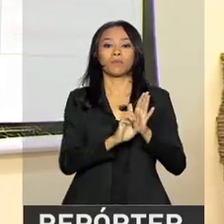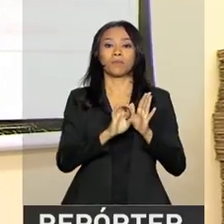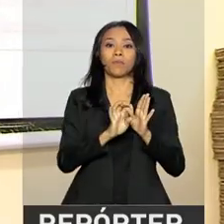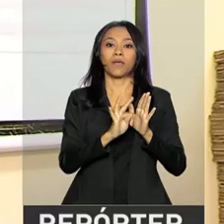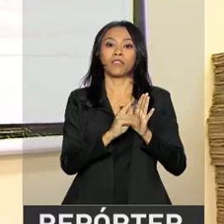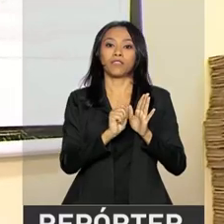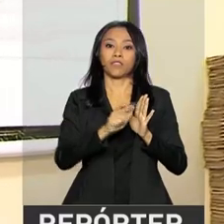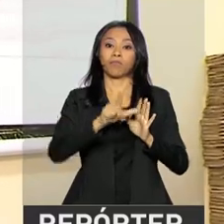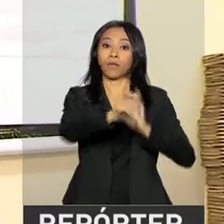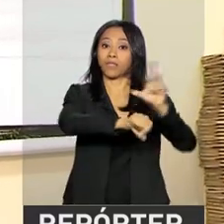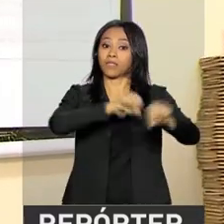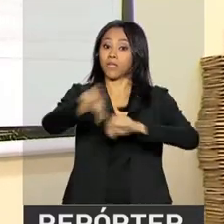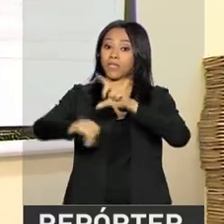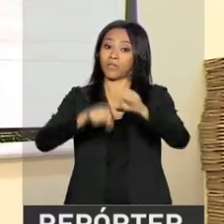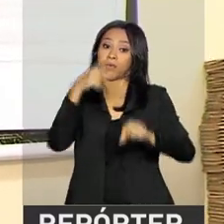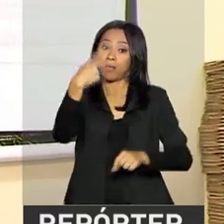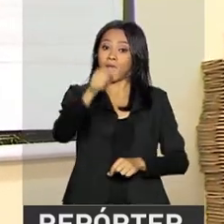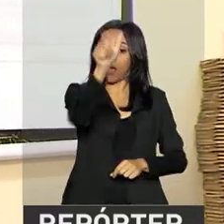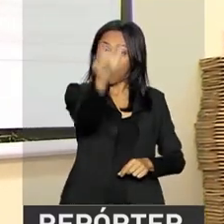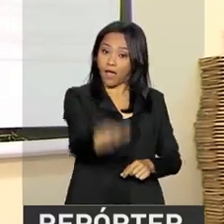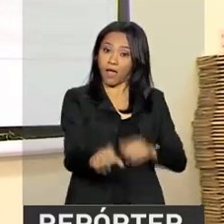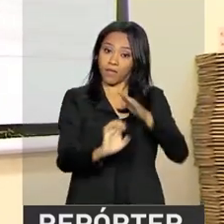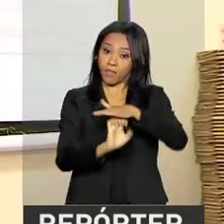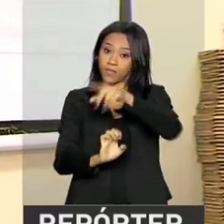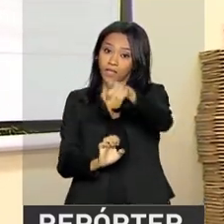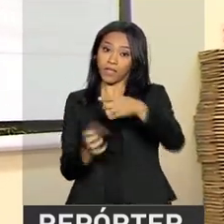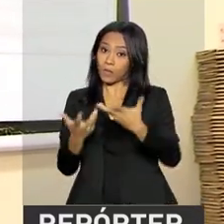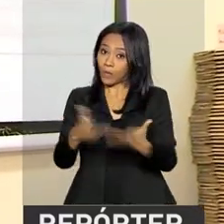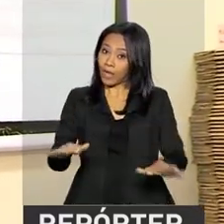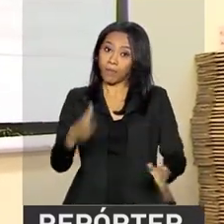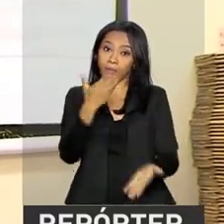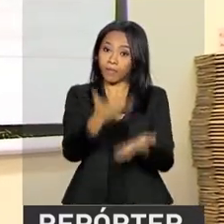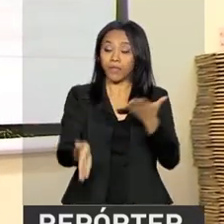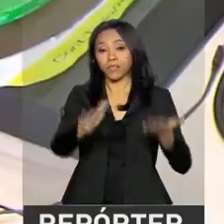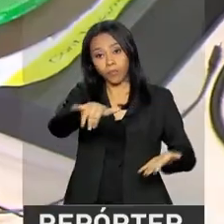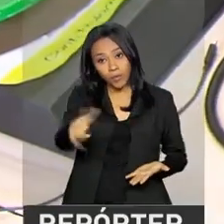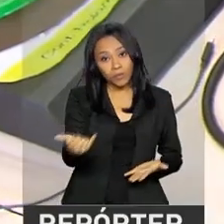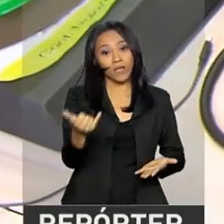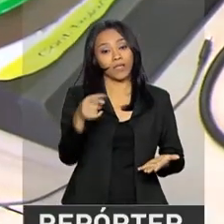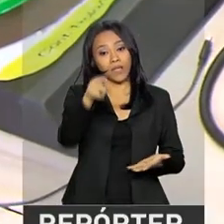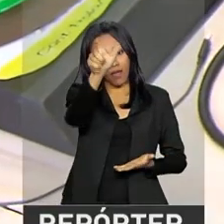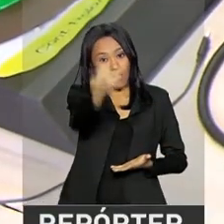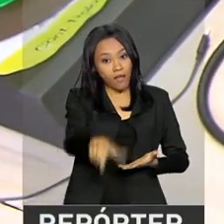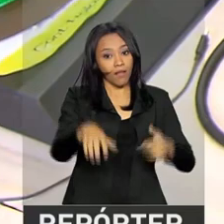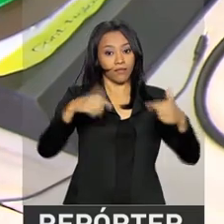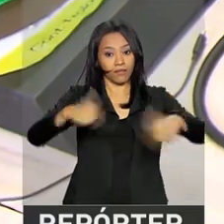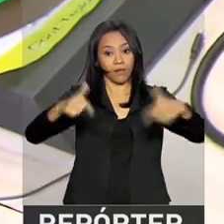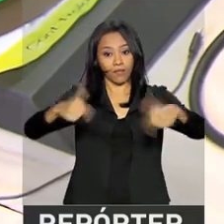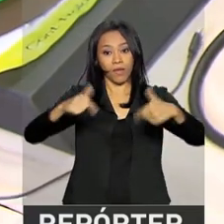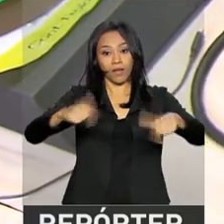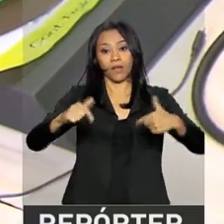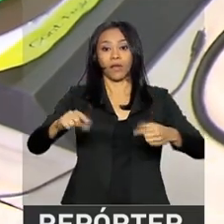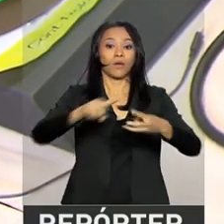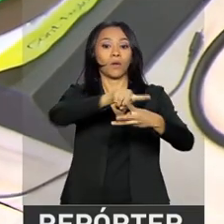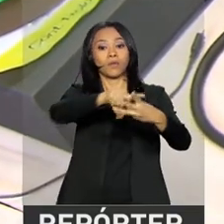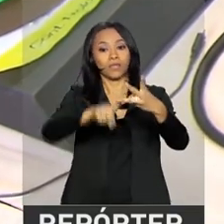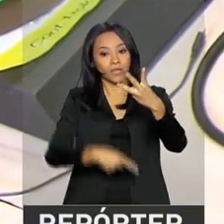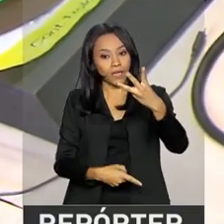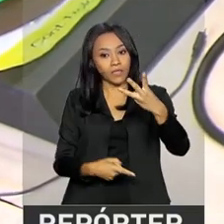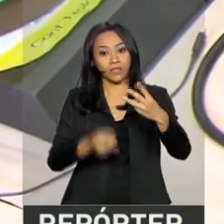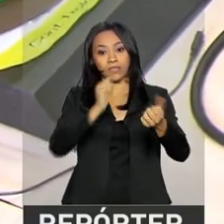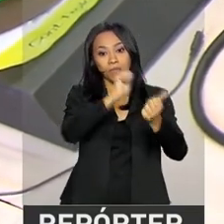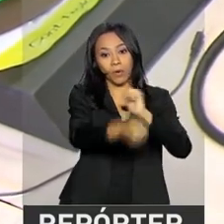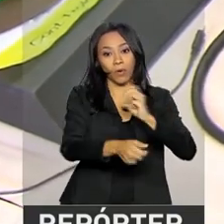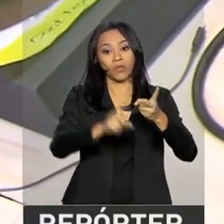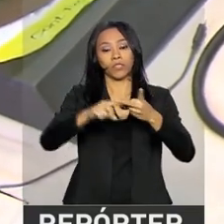empresa da fernanda não quer deixar esta oportunidade passar trabalhando com três conceitos esporte